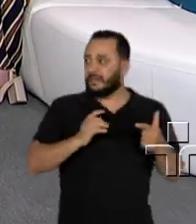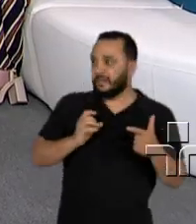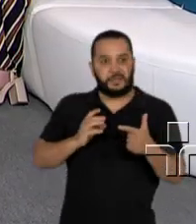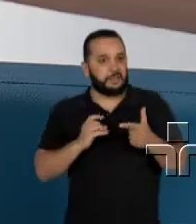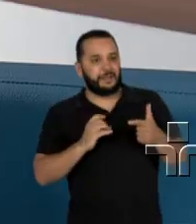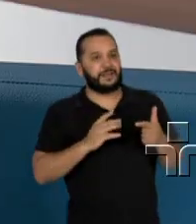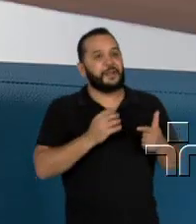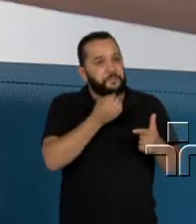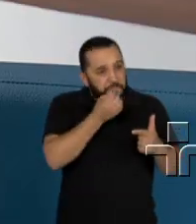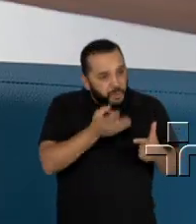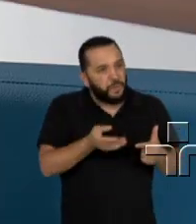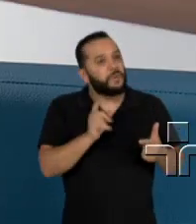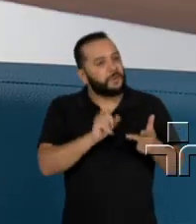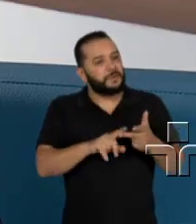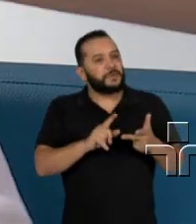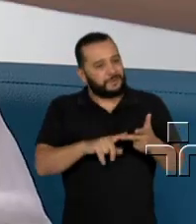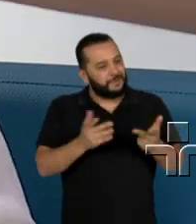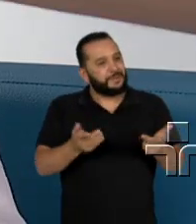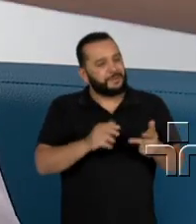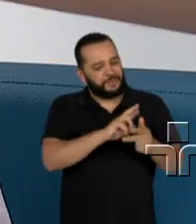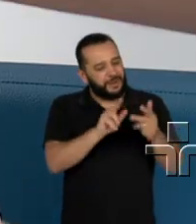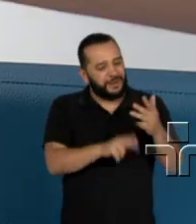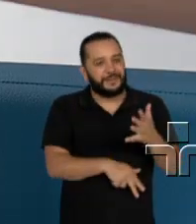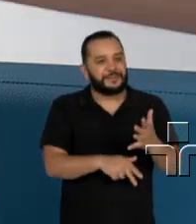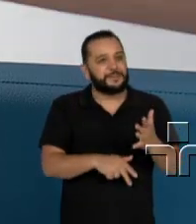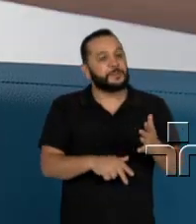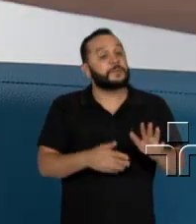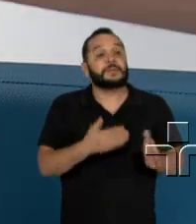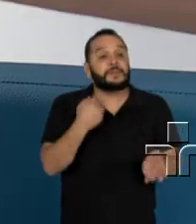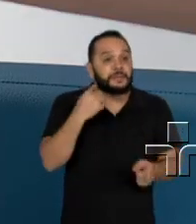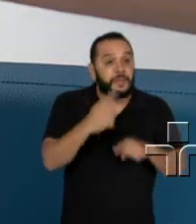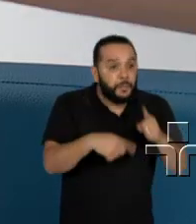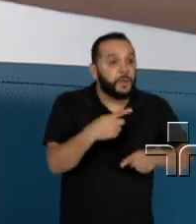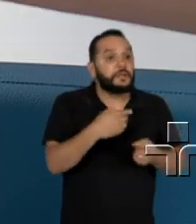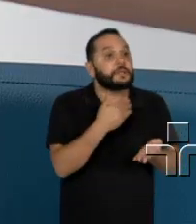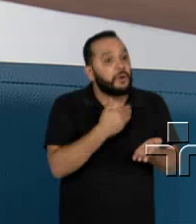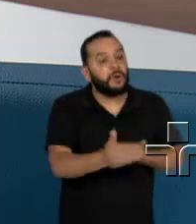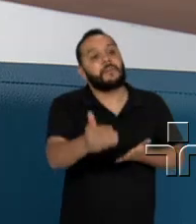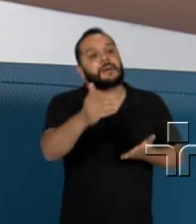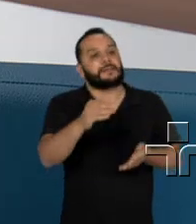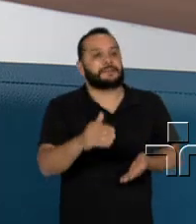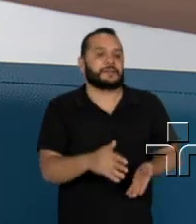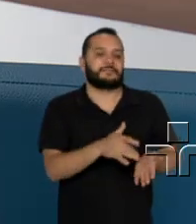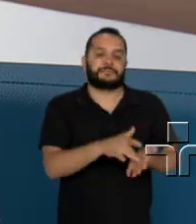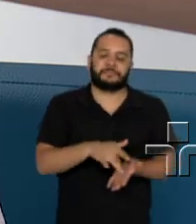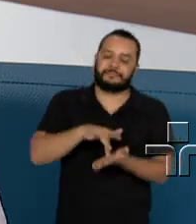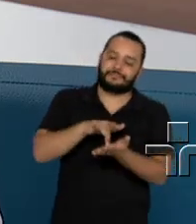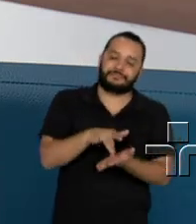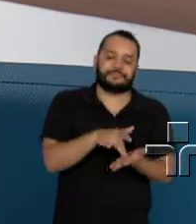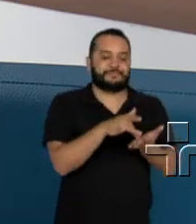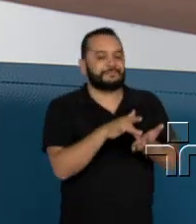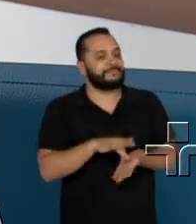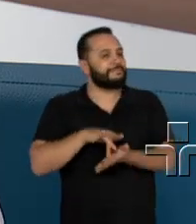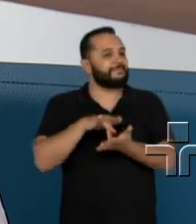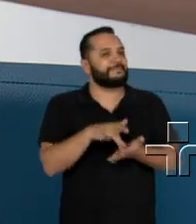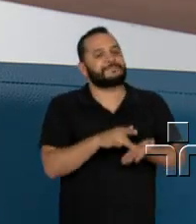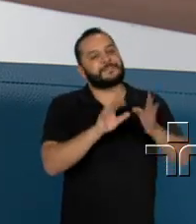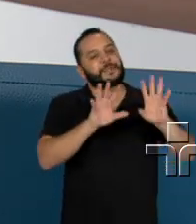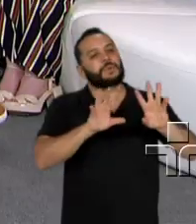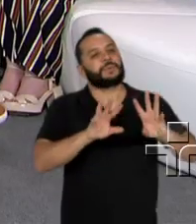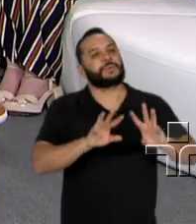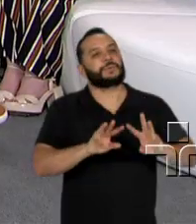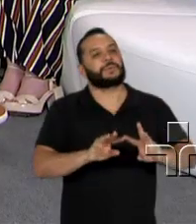crianças com outras coisas e que através da dança do convívio tudo isso já vai achar amenizando um